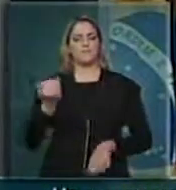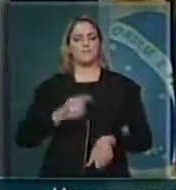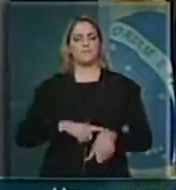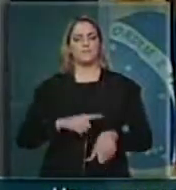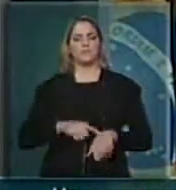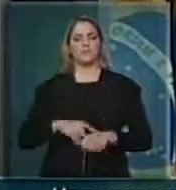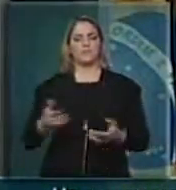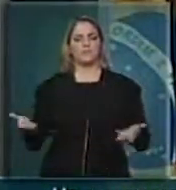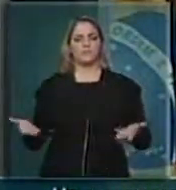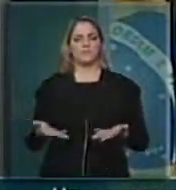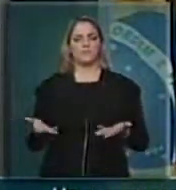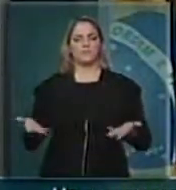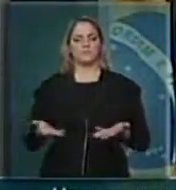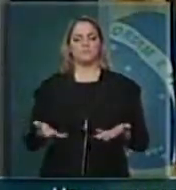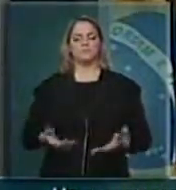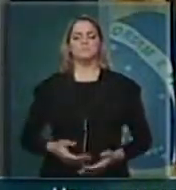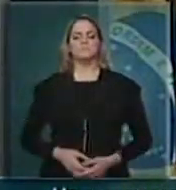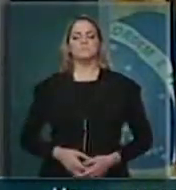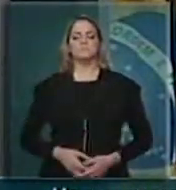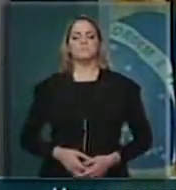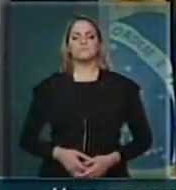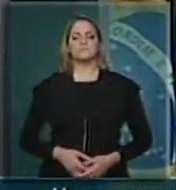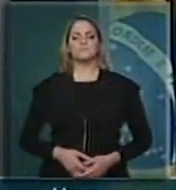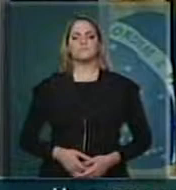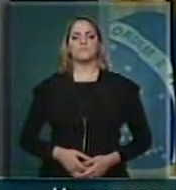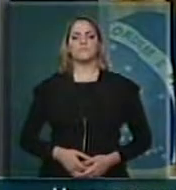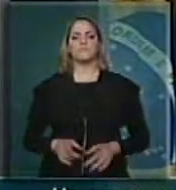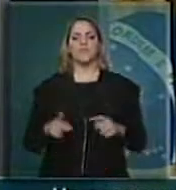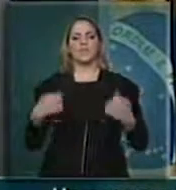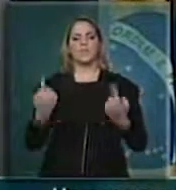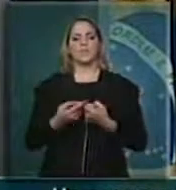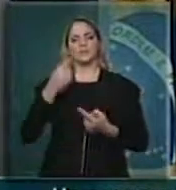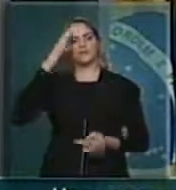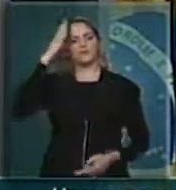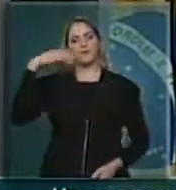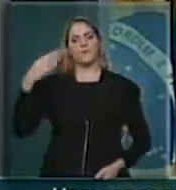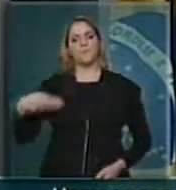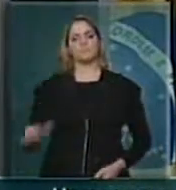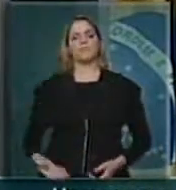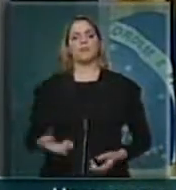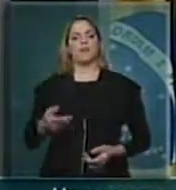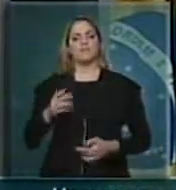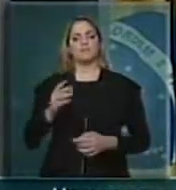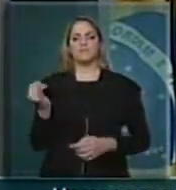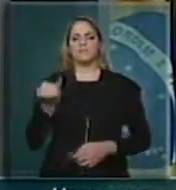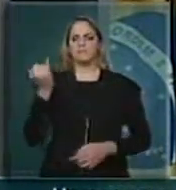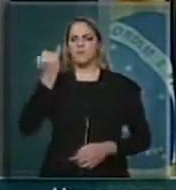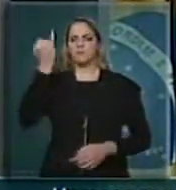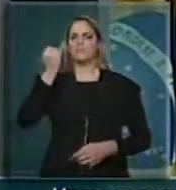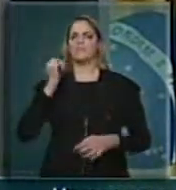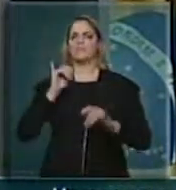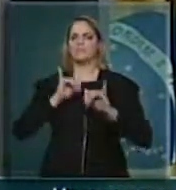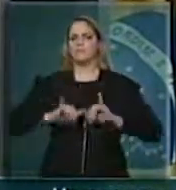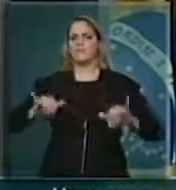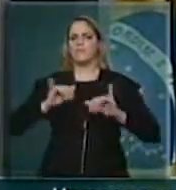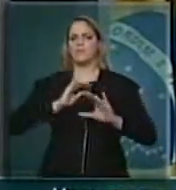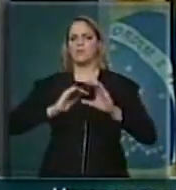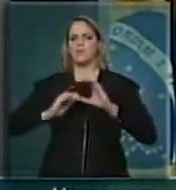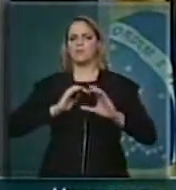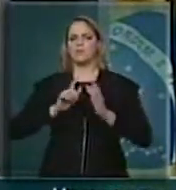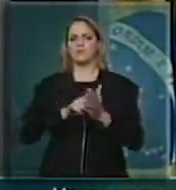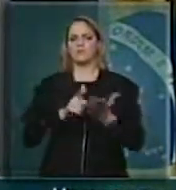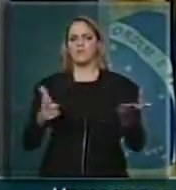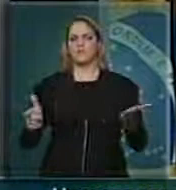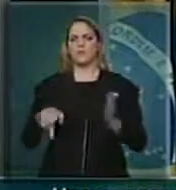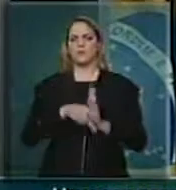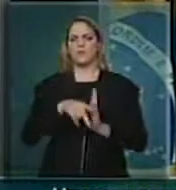oportunidade aqui de fazer uma sessão solene em homenagem a esse importante órgão de comunicação, né, do Estado do